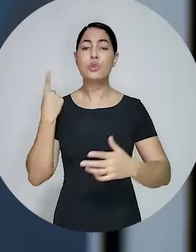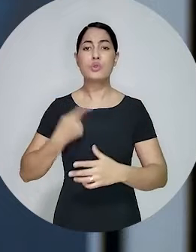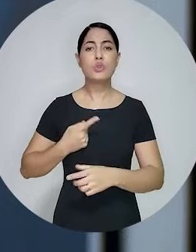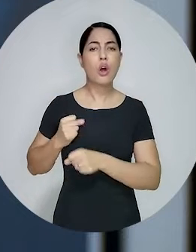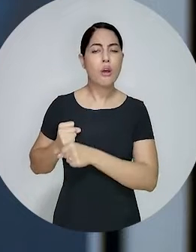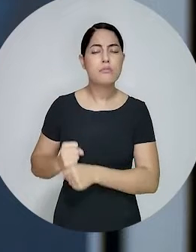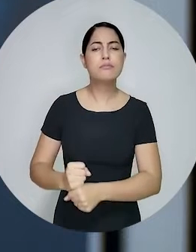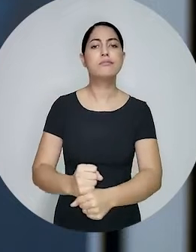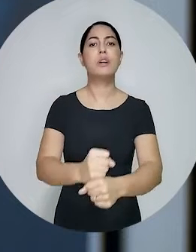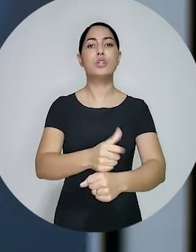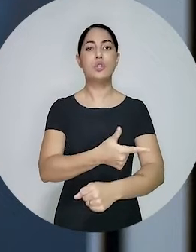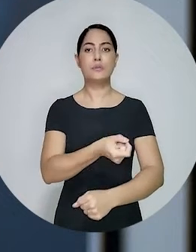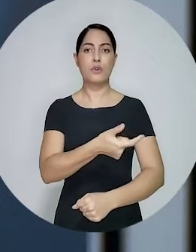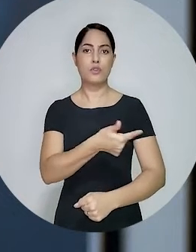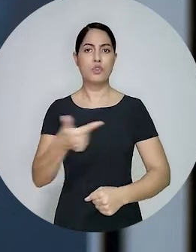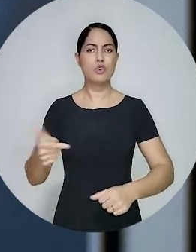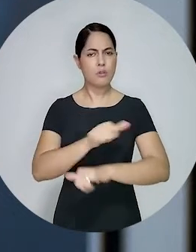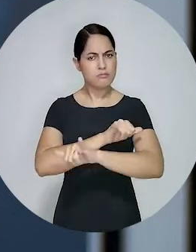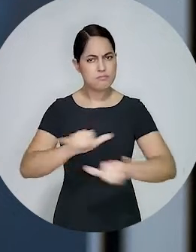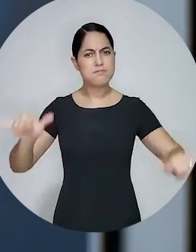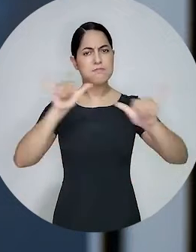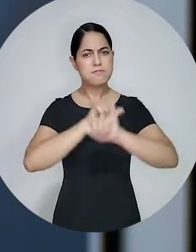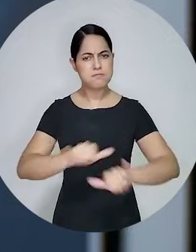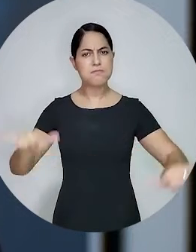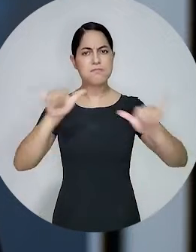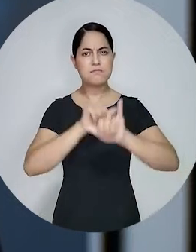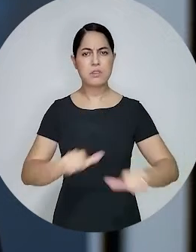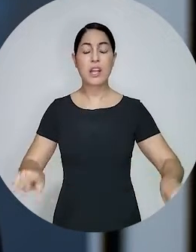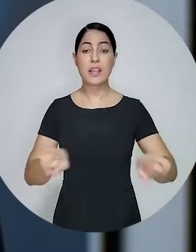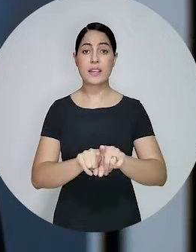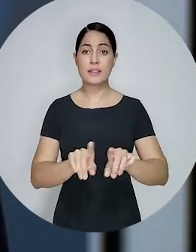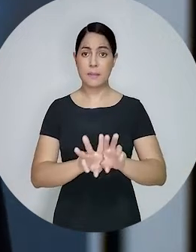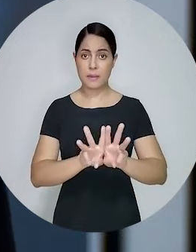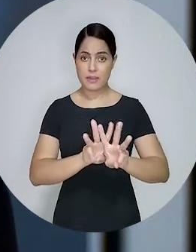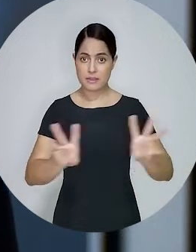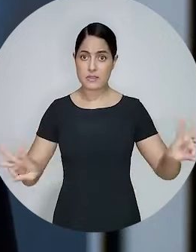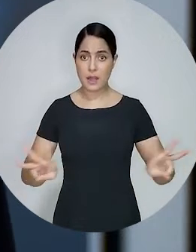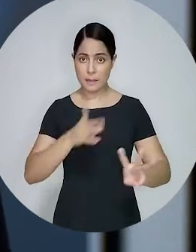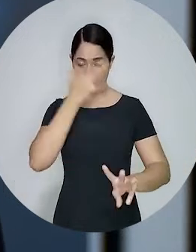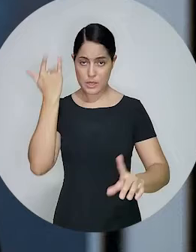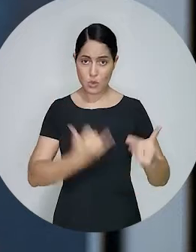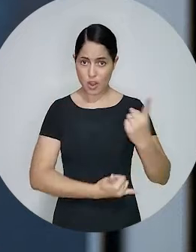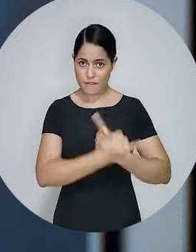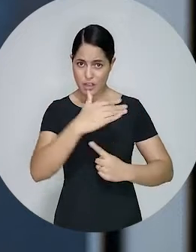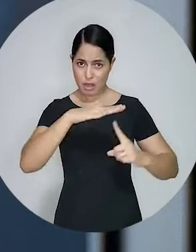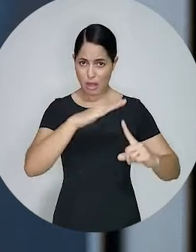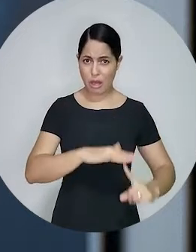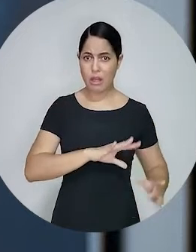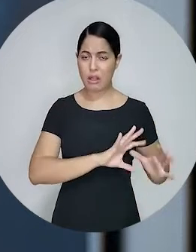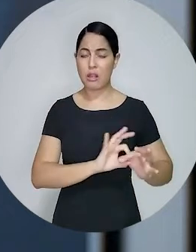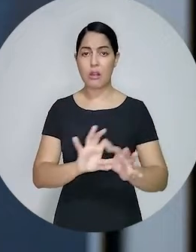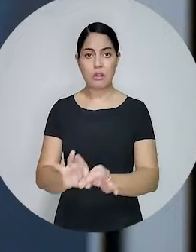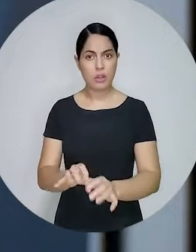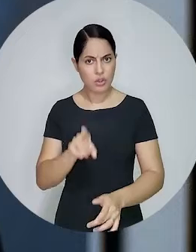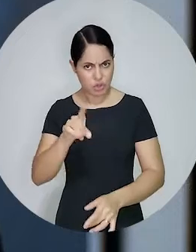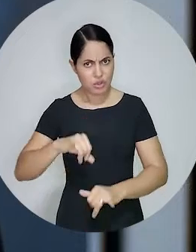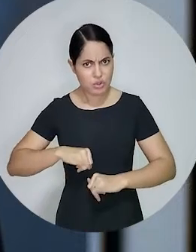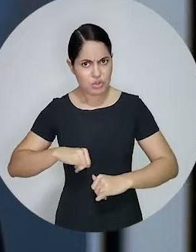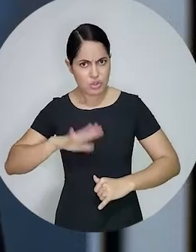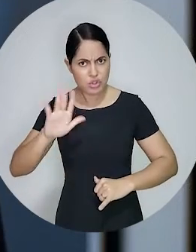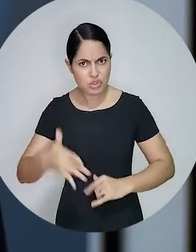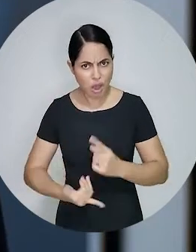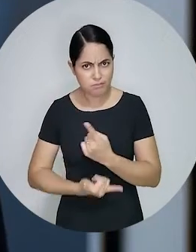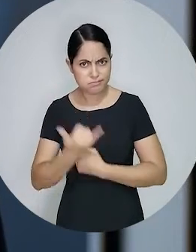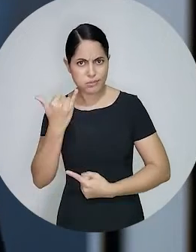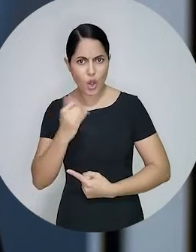faremos ações ao longo de todo o ano junto às seccionais e criamos também um site para acolher as vítimas desse tipo de crime. Se você